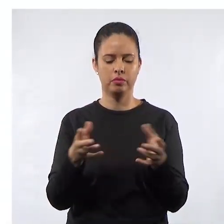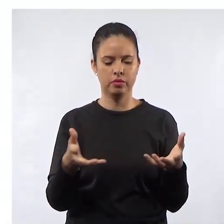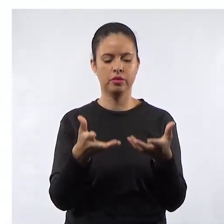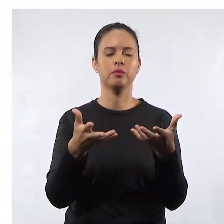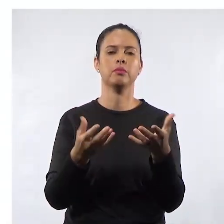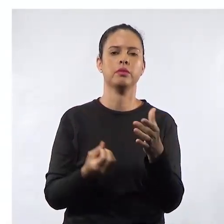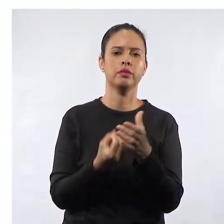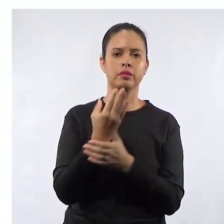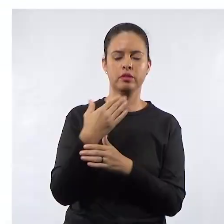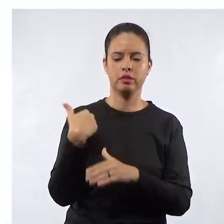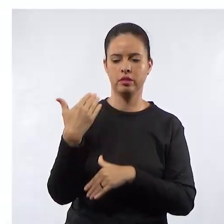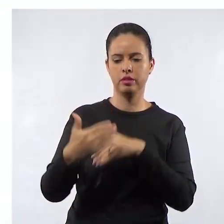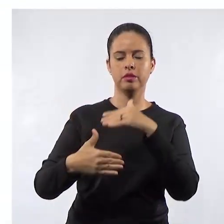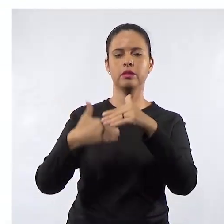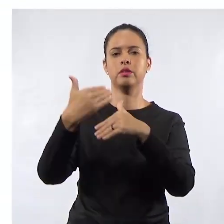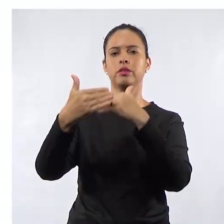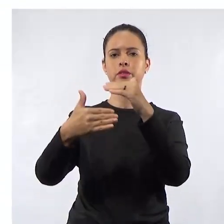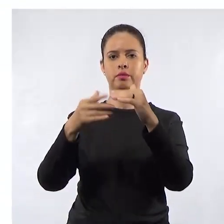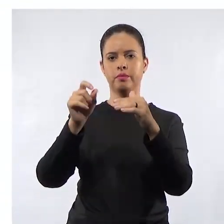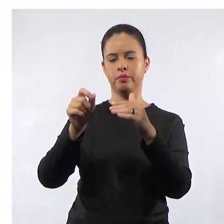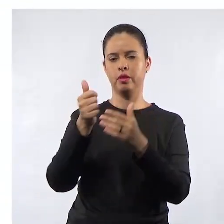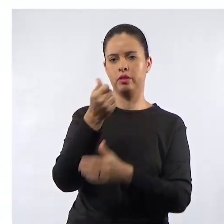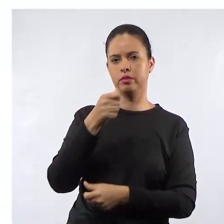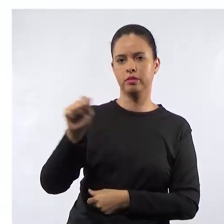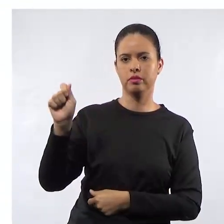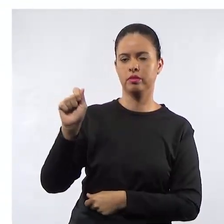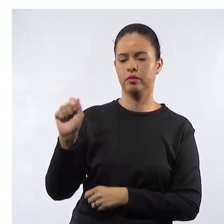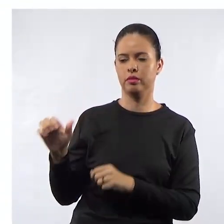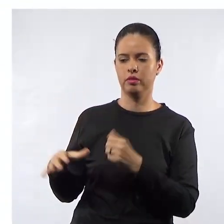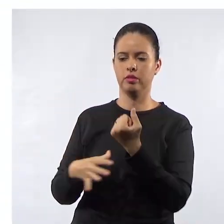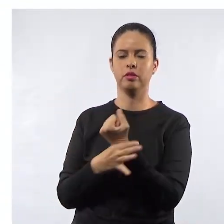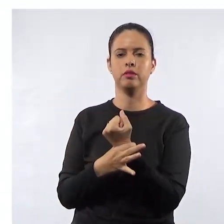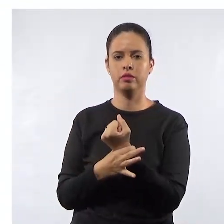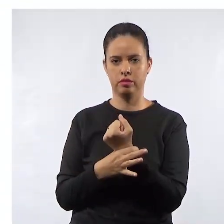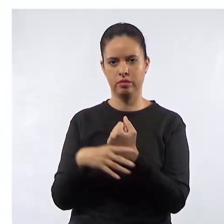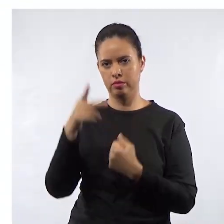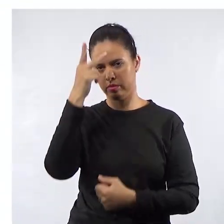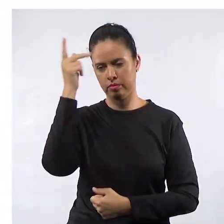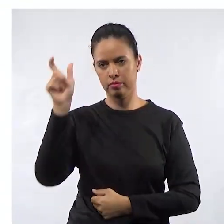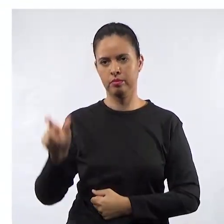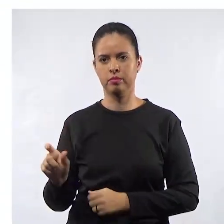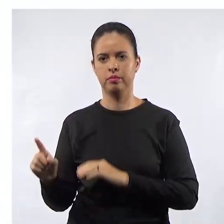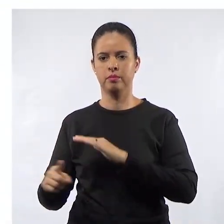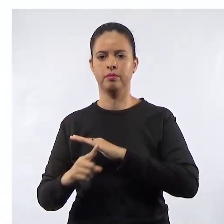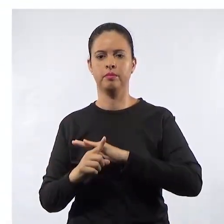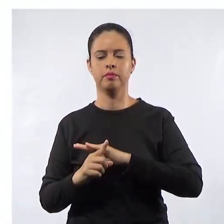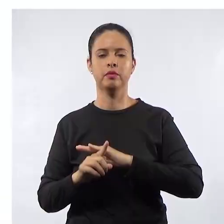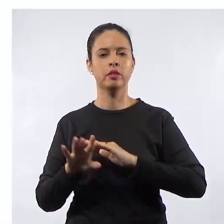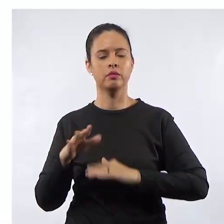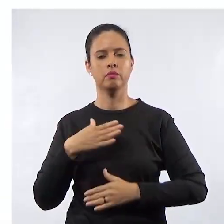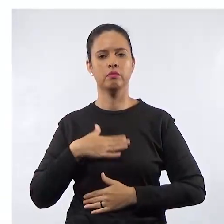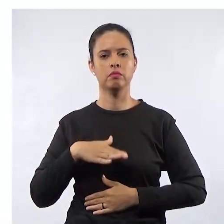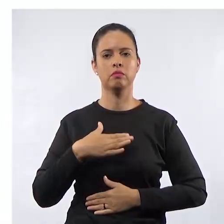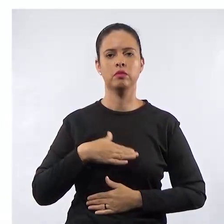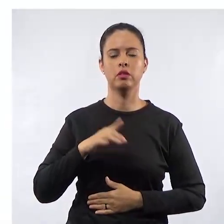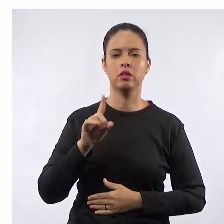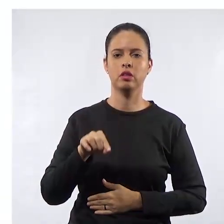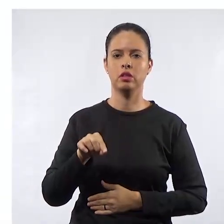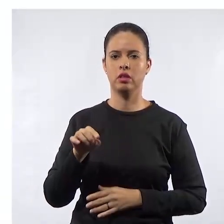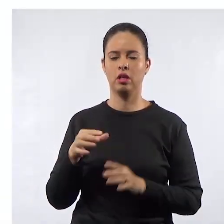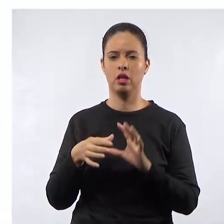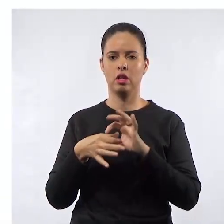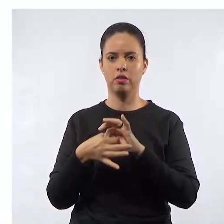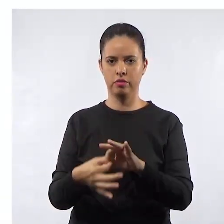consumidores. Concessão de estímulos à criação e desenvolvimento das associações de defesa do consumidor, tá?